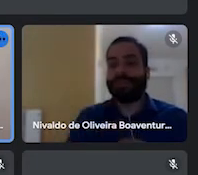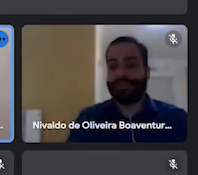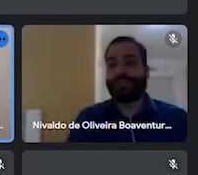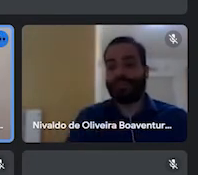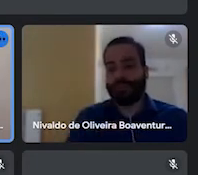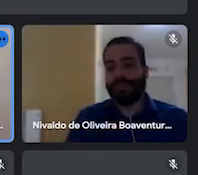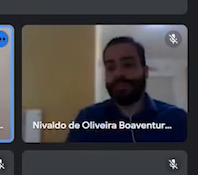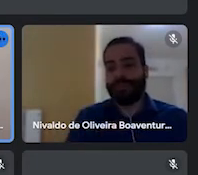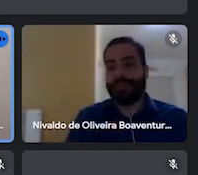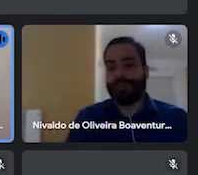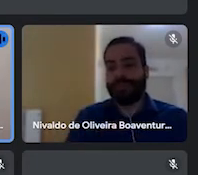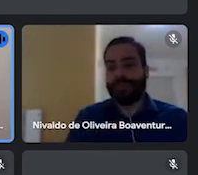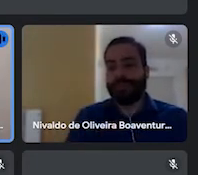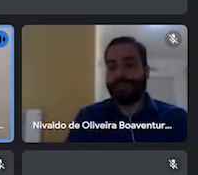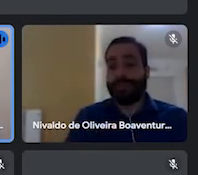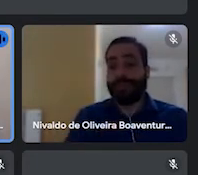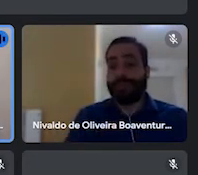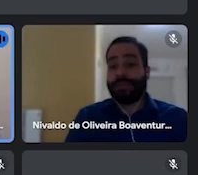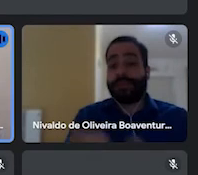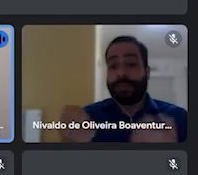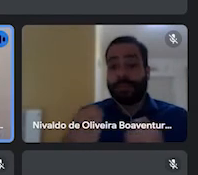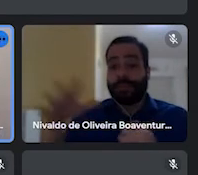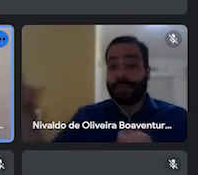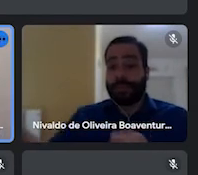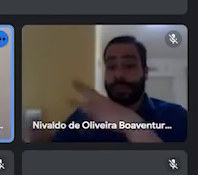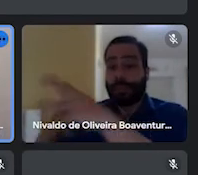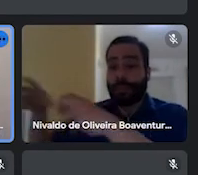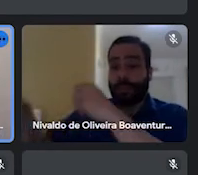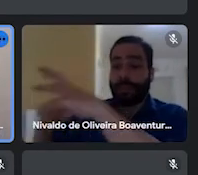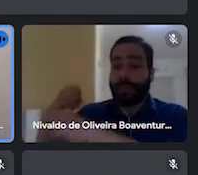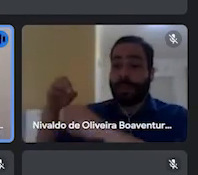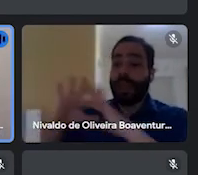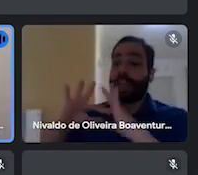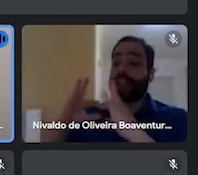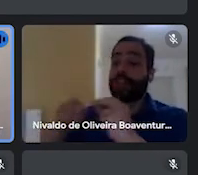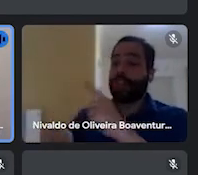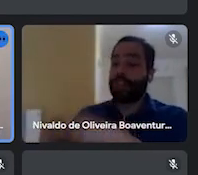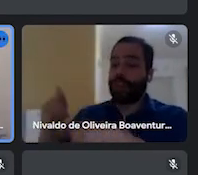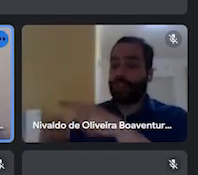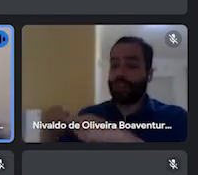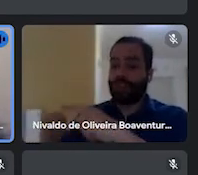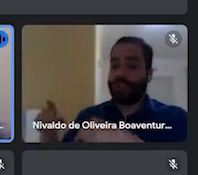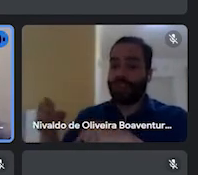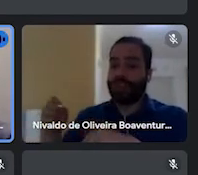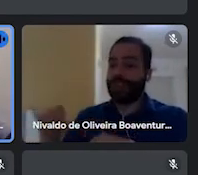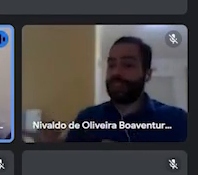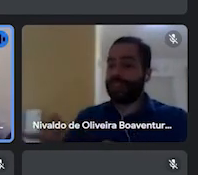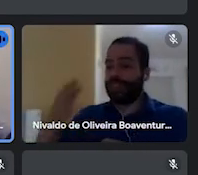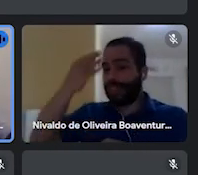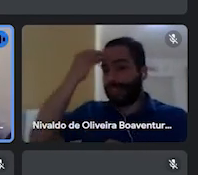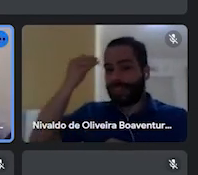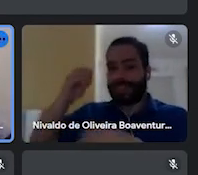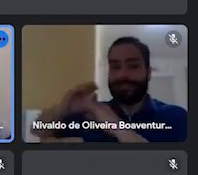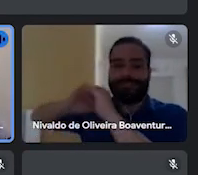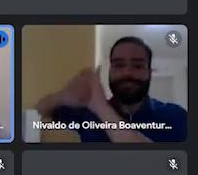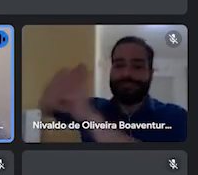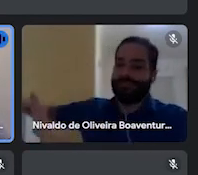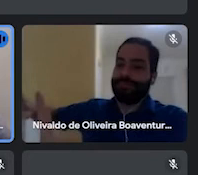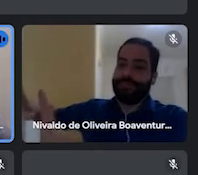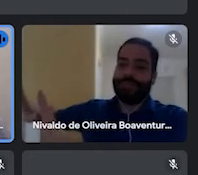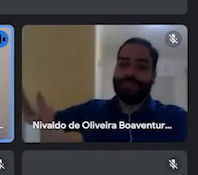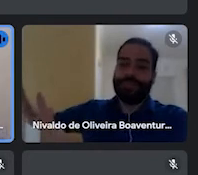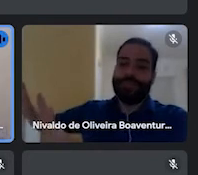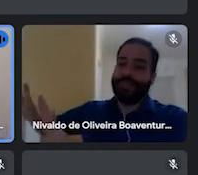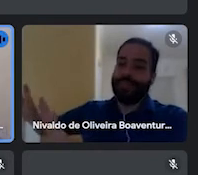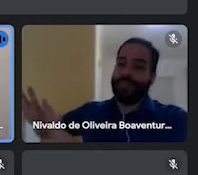Então, tem que tirar tudo antes. Não tirou? É melhor que fica lá e na